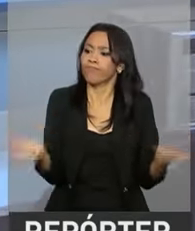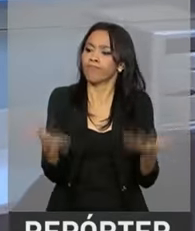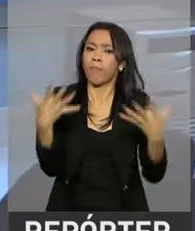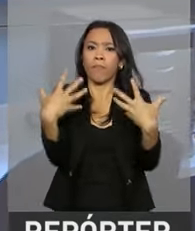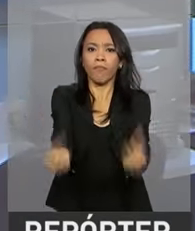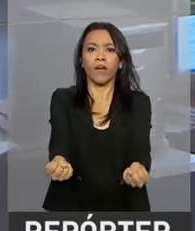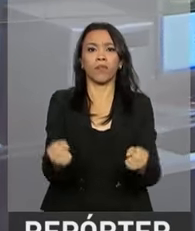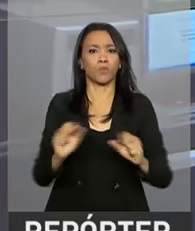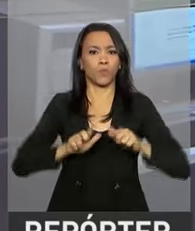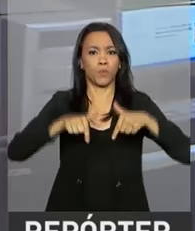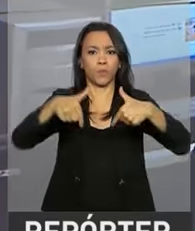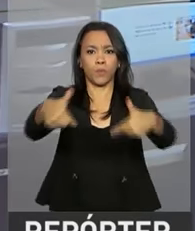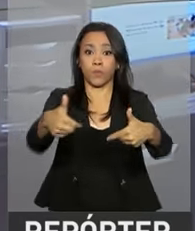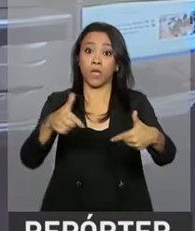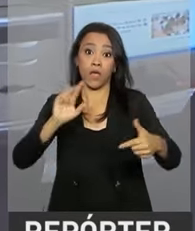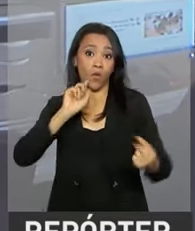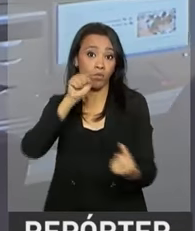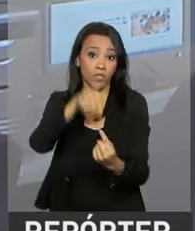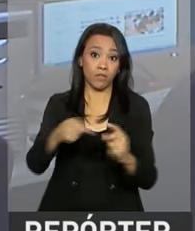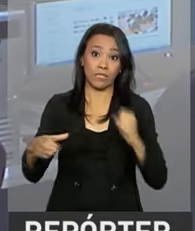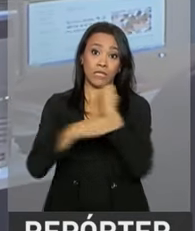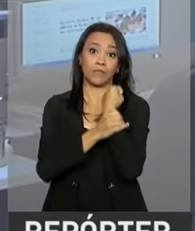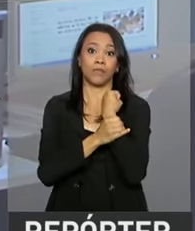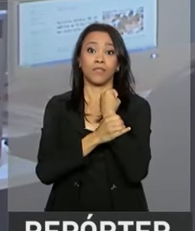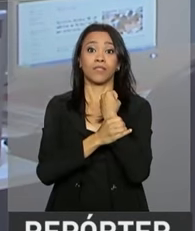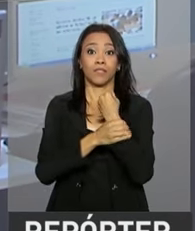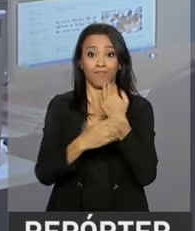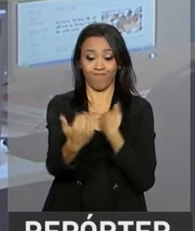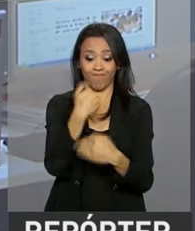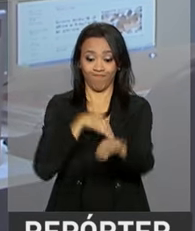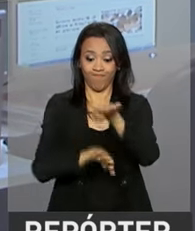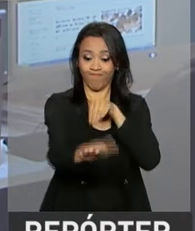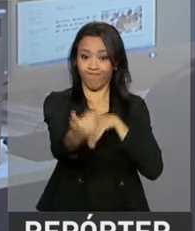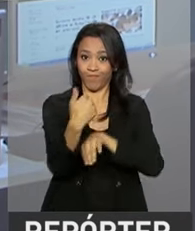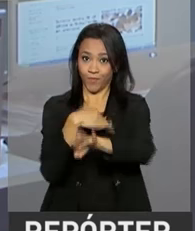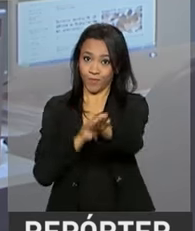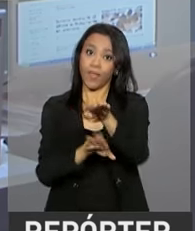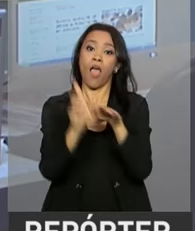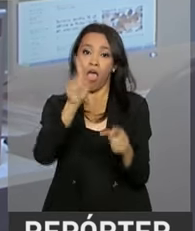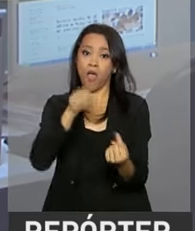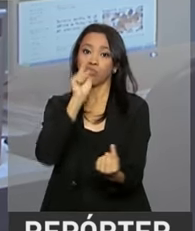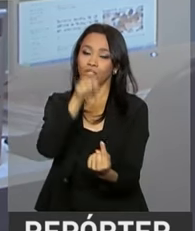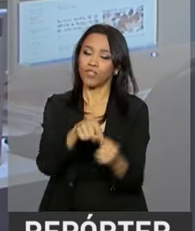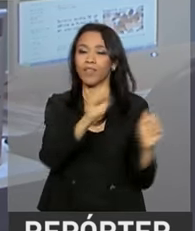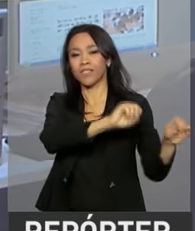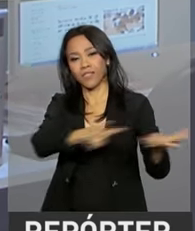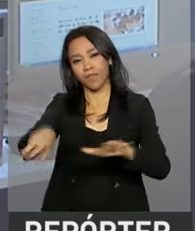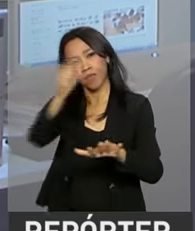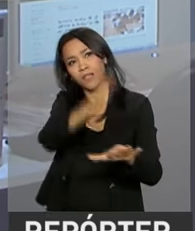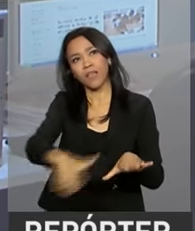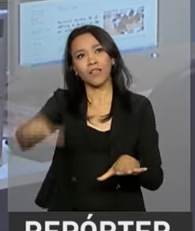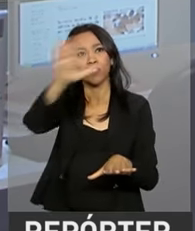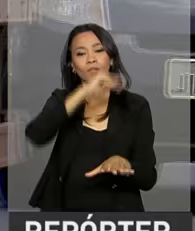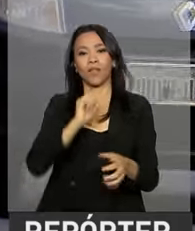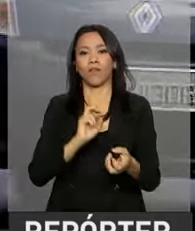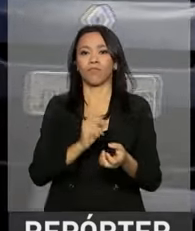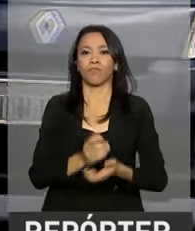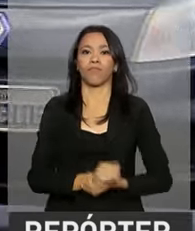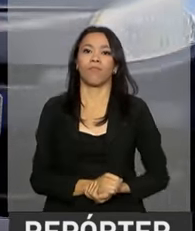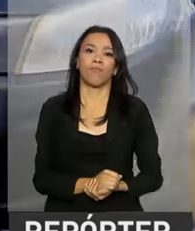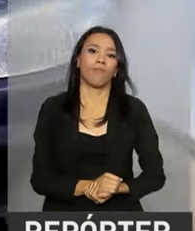de todos para aumentar a segurança no trânsito. Estes são alguns dos objetivos da Semana Nacional do Trânsito.